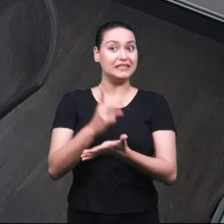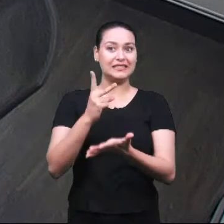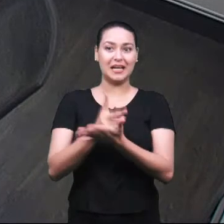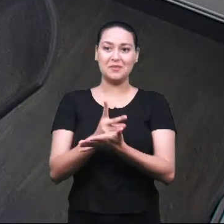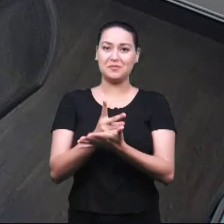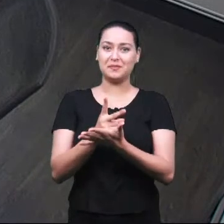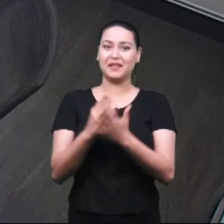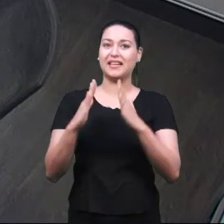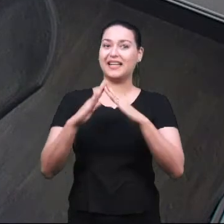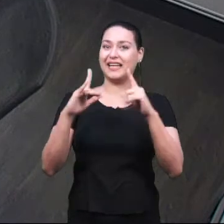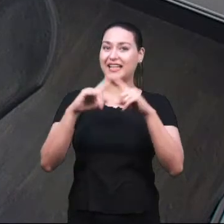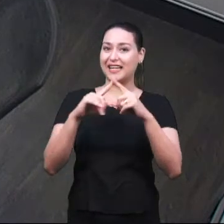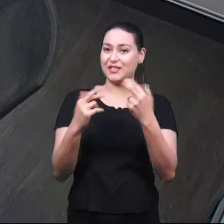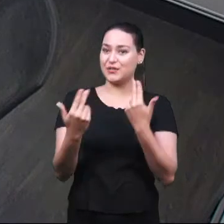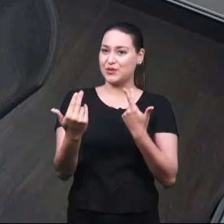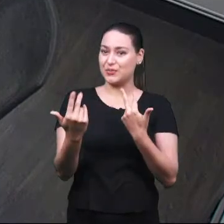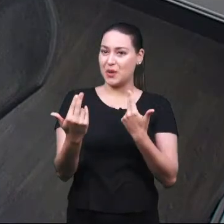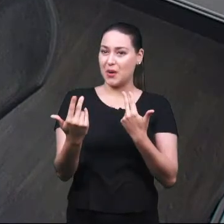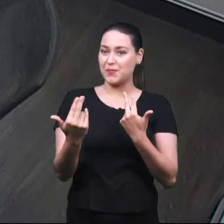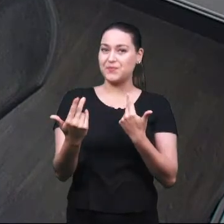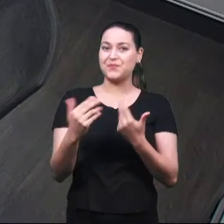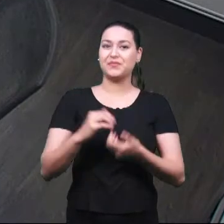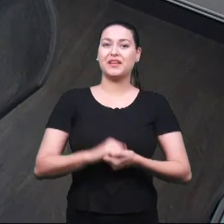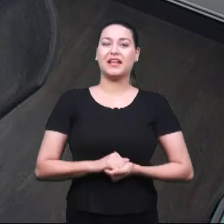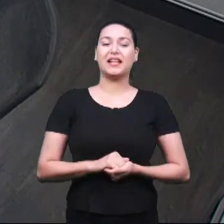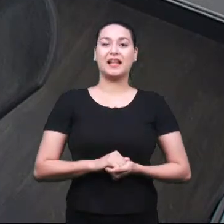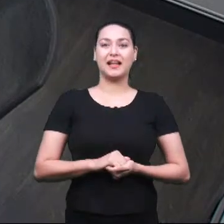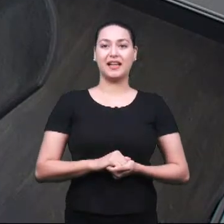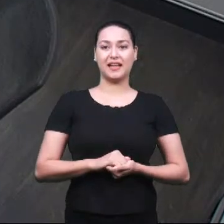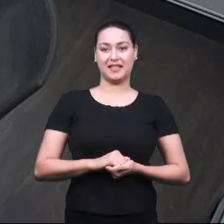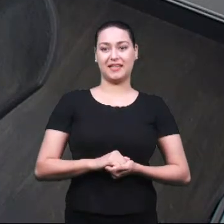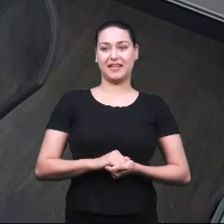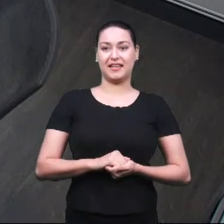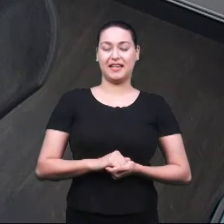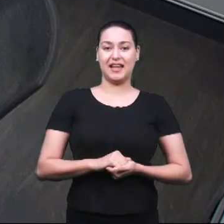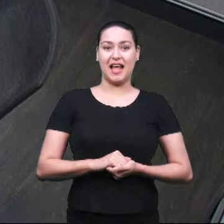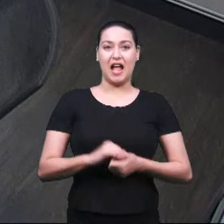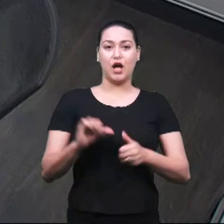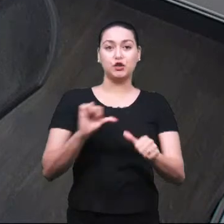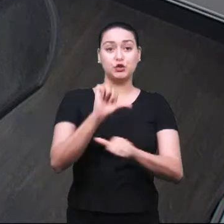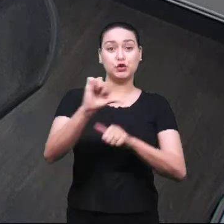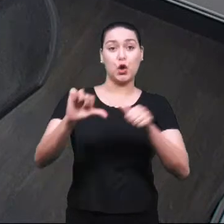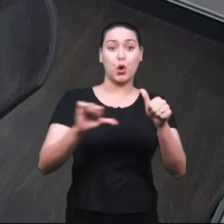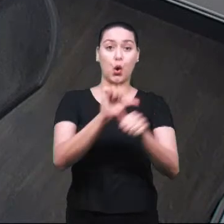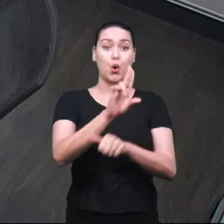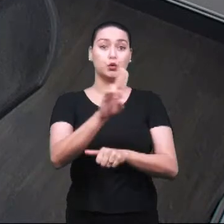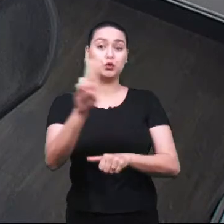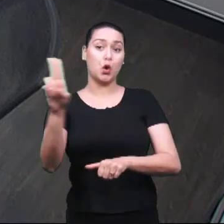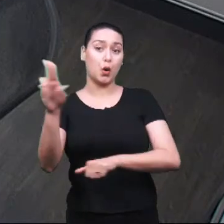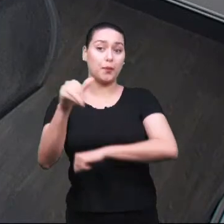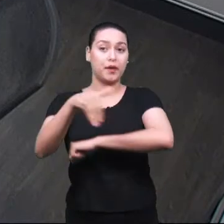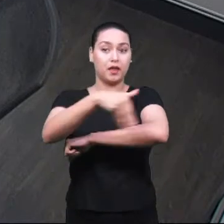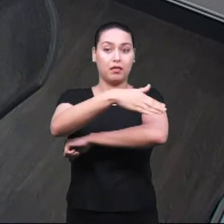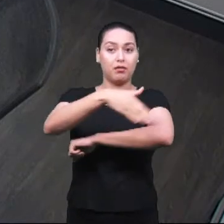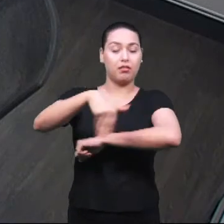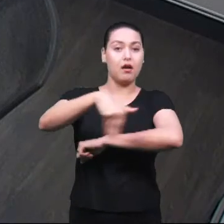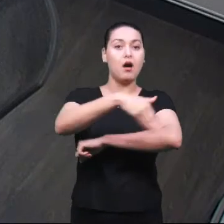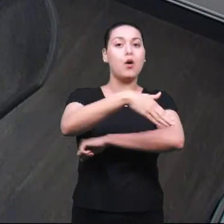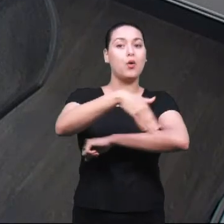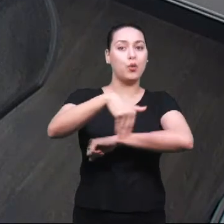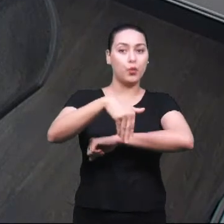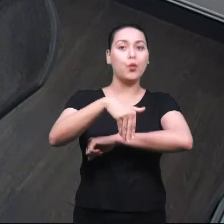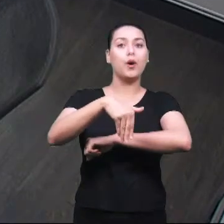igreja. Vila Velha 1 antes era na Torquato Laranja, agora ela mudou para do lado ali, né? Eu cheguei a participar de alguns cultos ali. Na